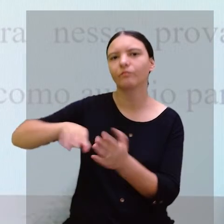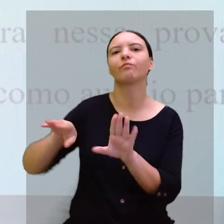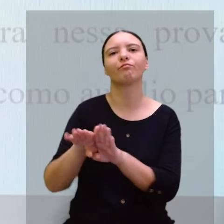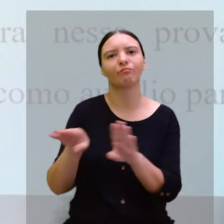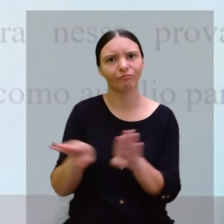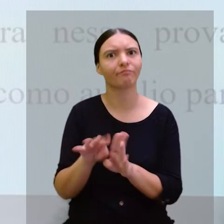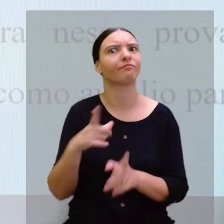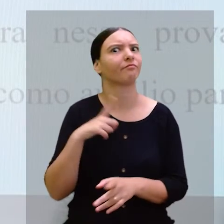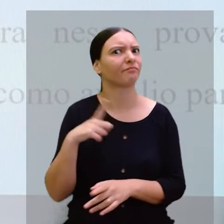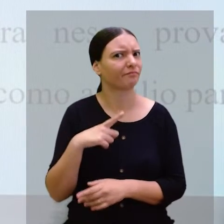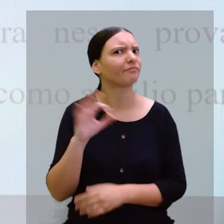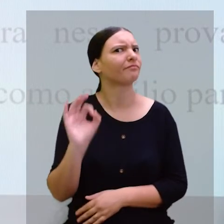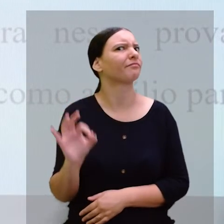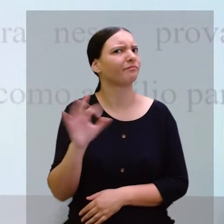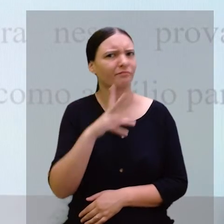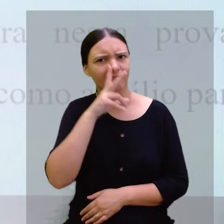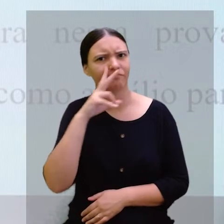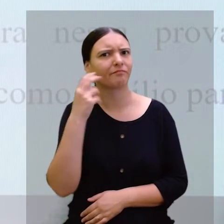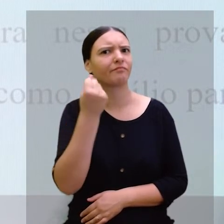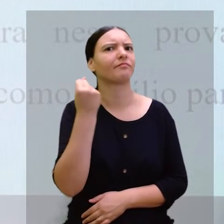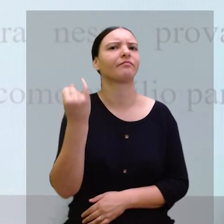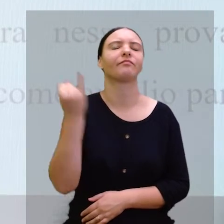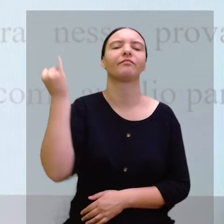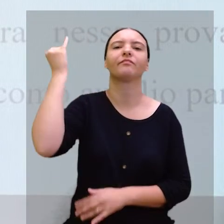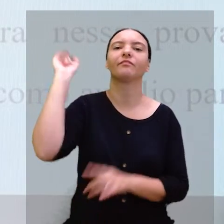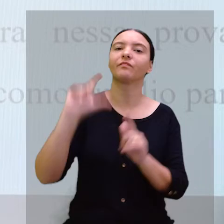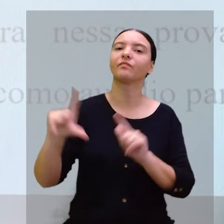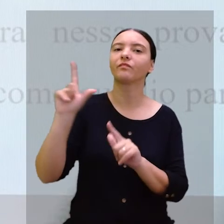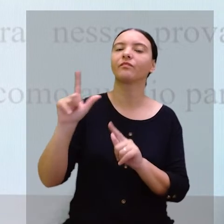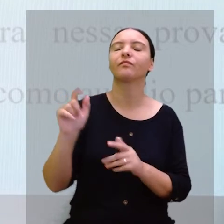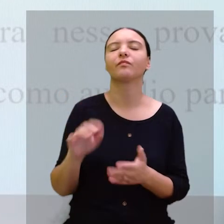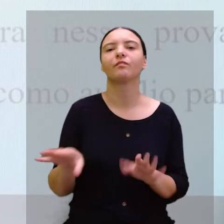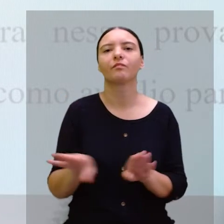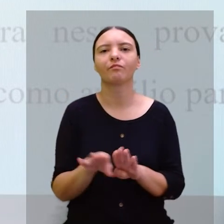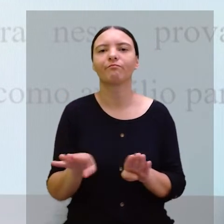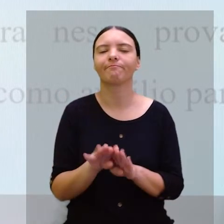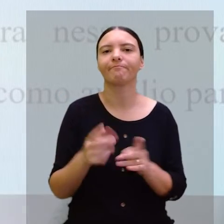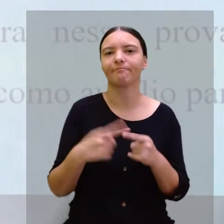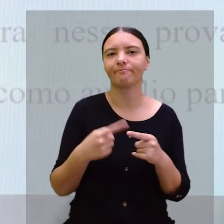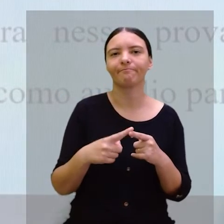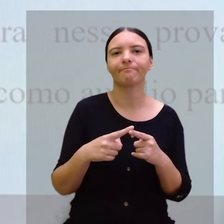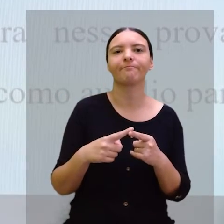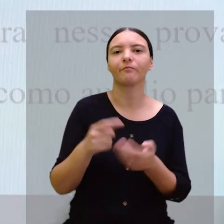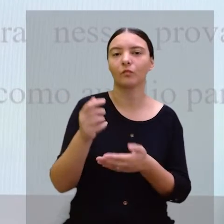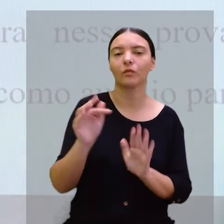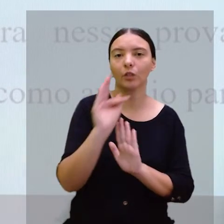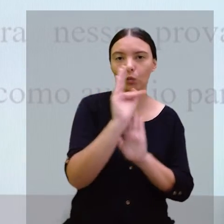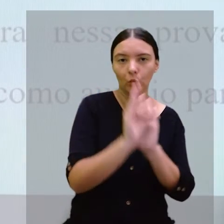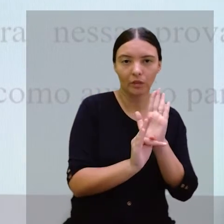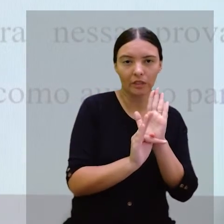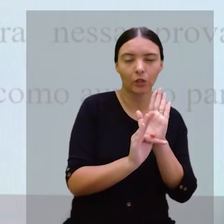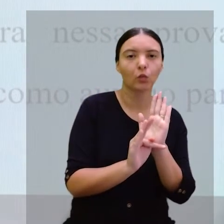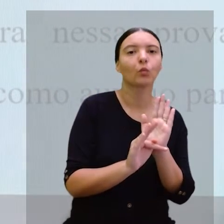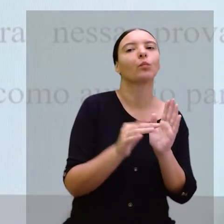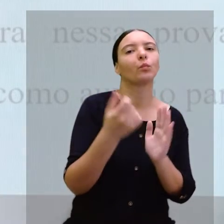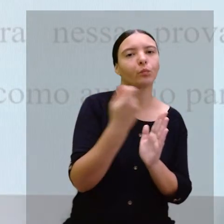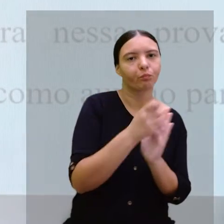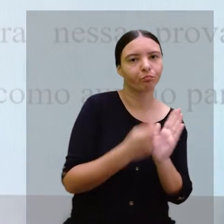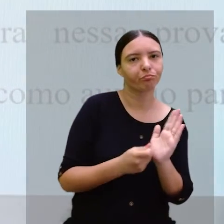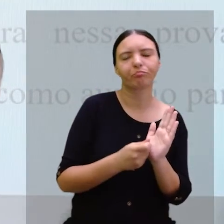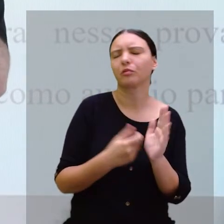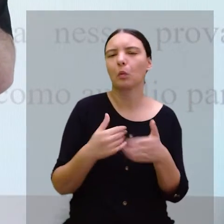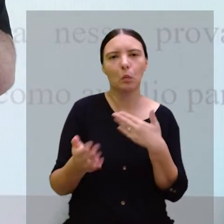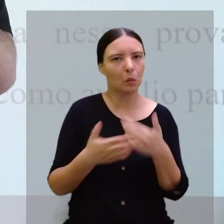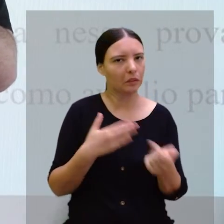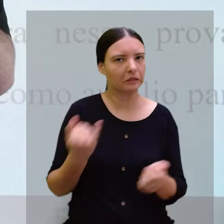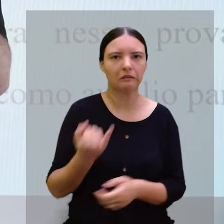bem expressiva da importância da literatura nesse texto aberto, ou melhor. No texto fechado é importante, no texto aberto é importante.